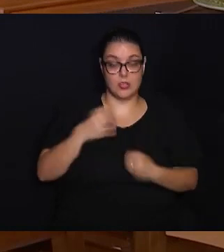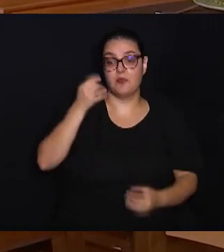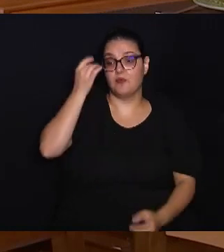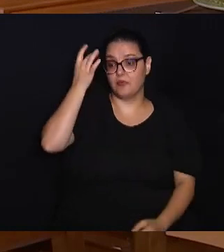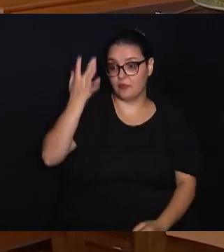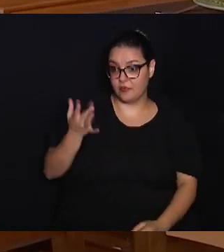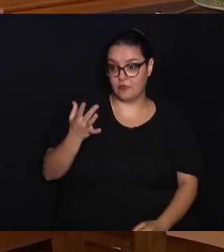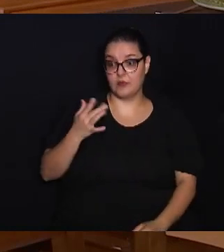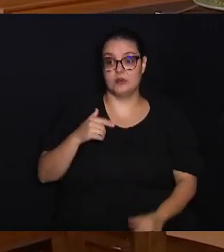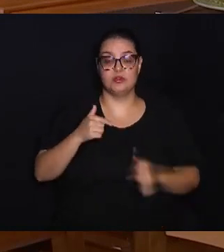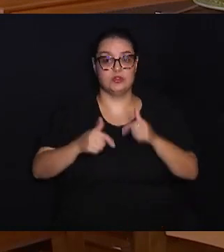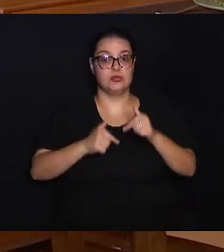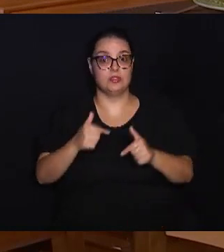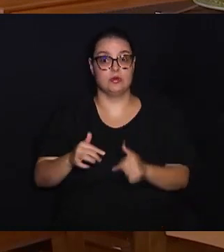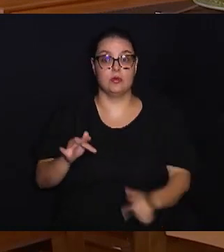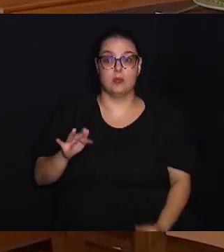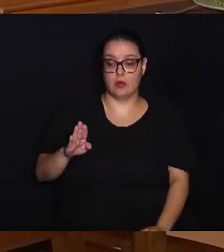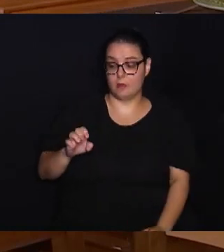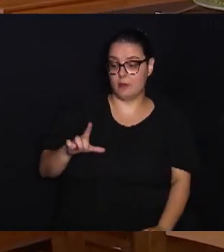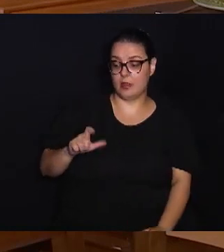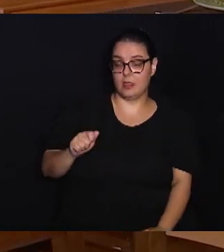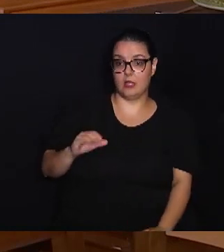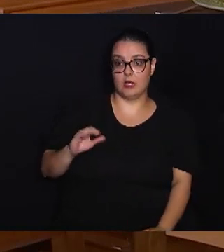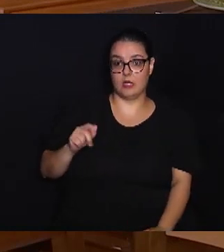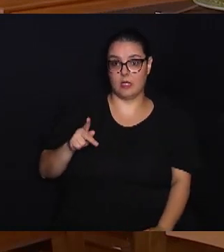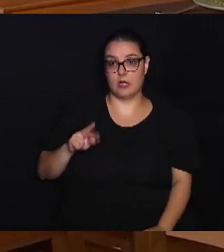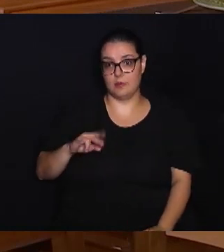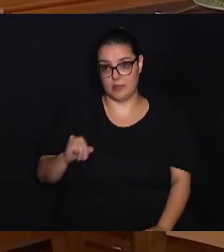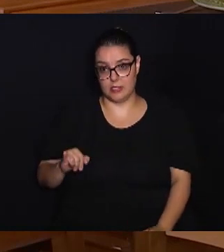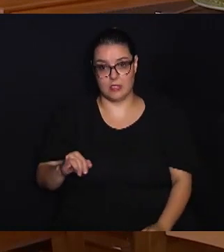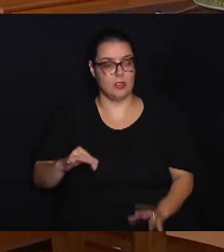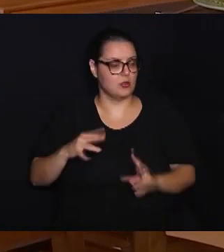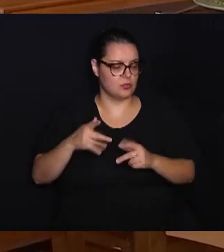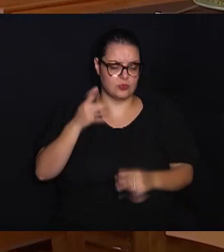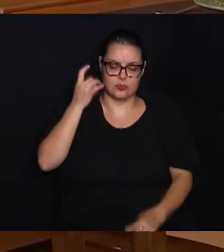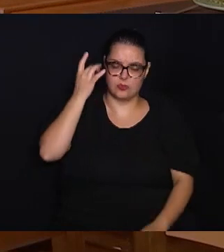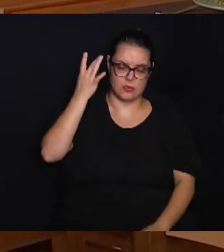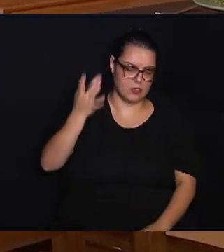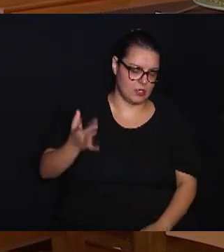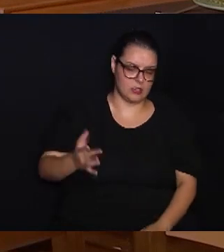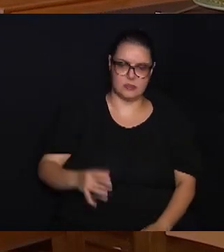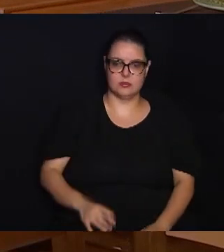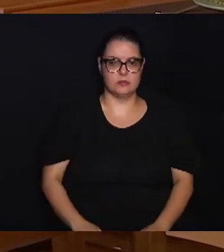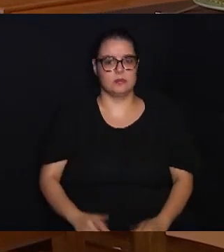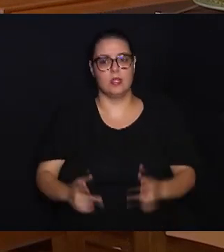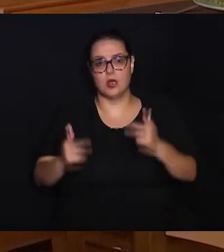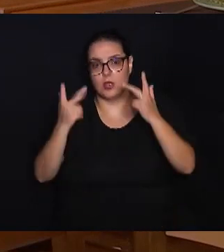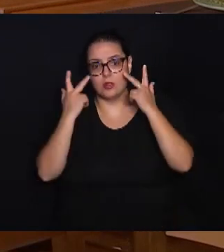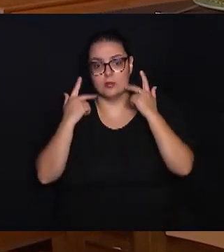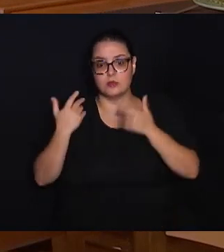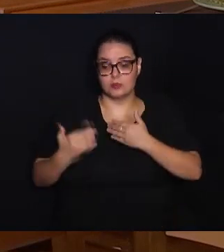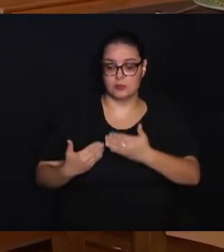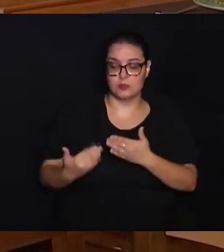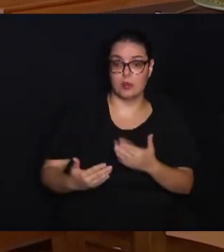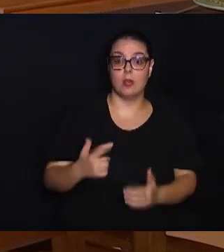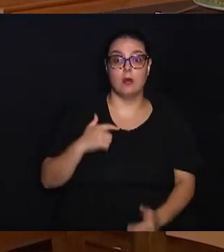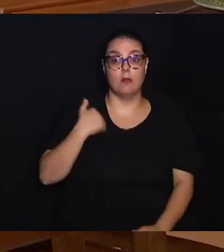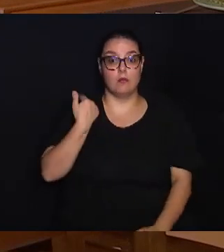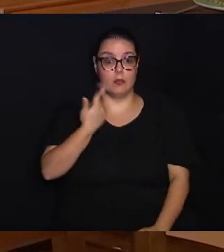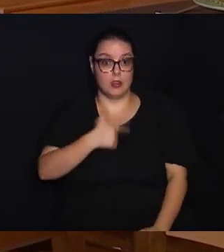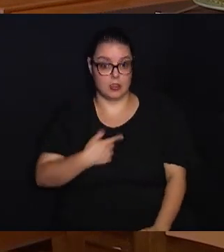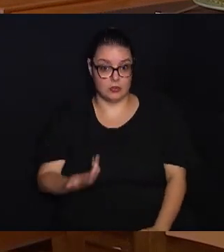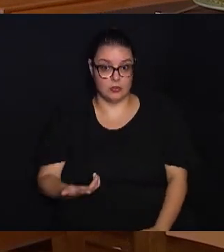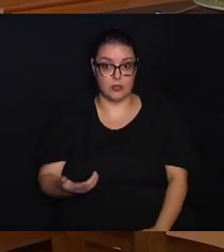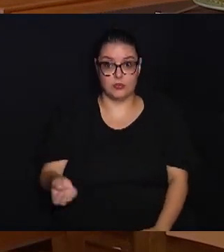dá a facilidade de operar com com a Bela capre tá porque assim é tudo muito fácil é muito tranquilo de